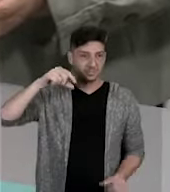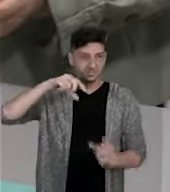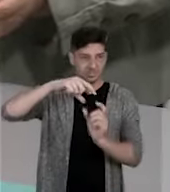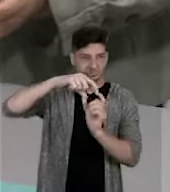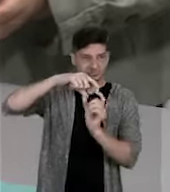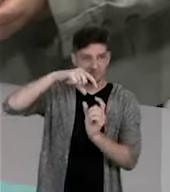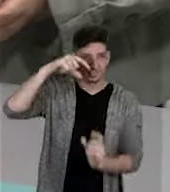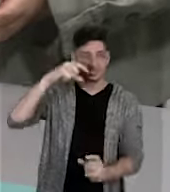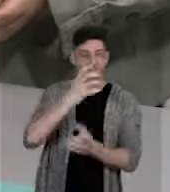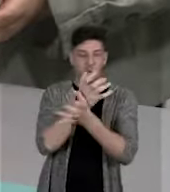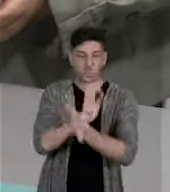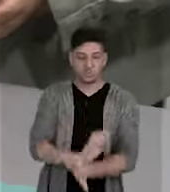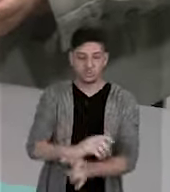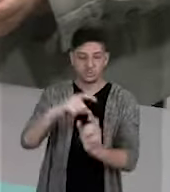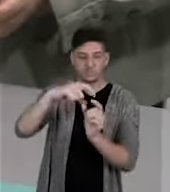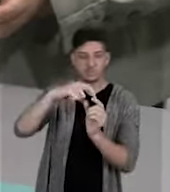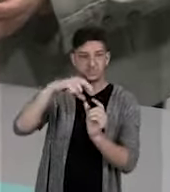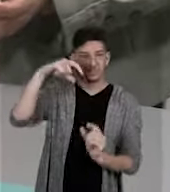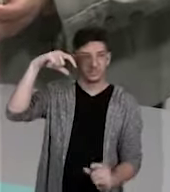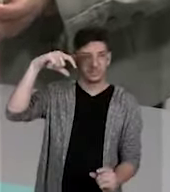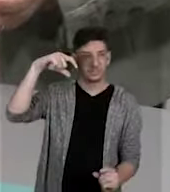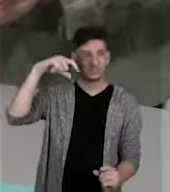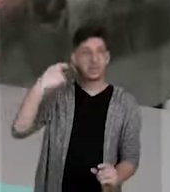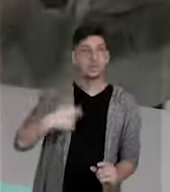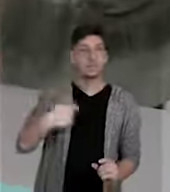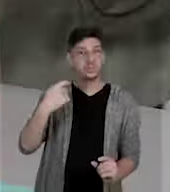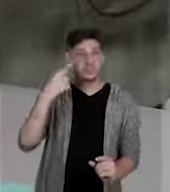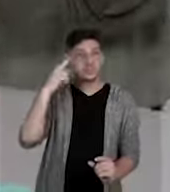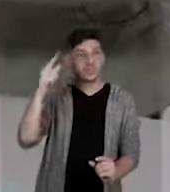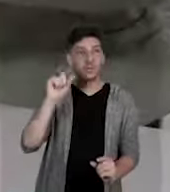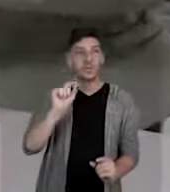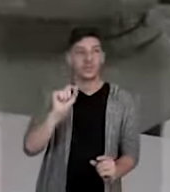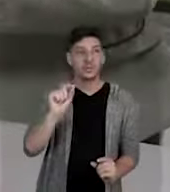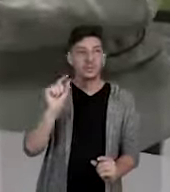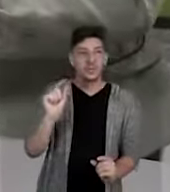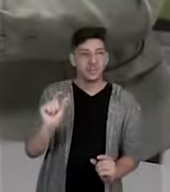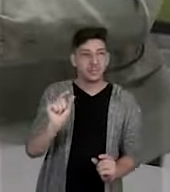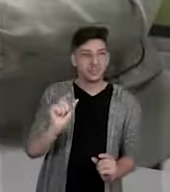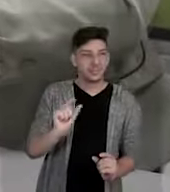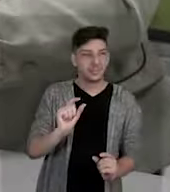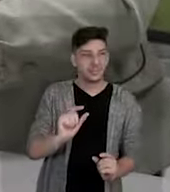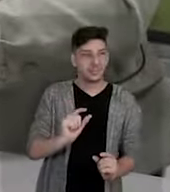estrutura óssea da coluna vertebral, a gente tem que pensar que cada uma dessas